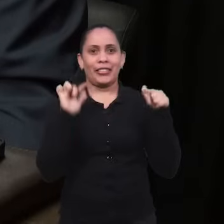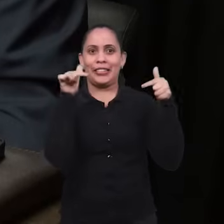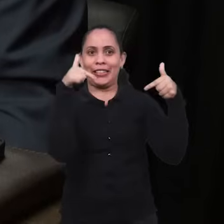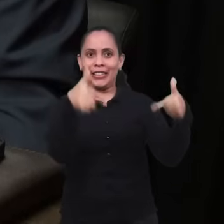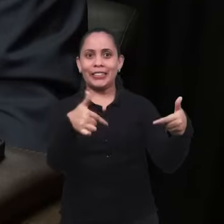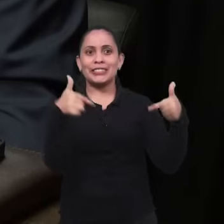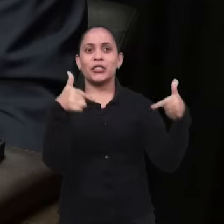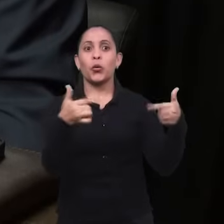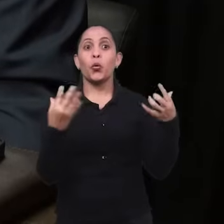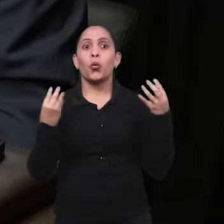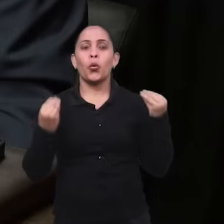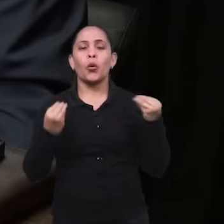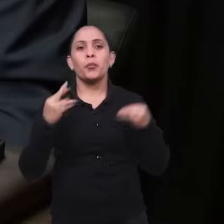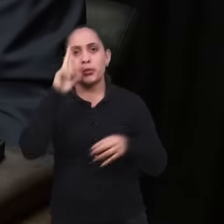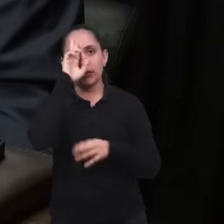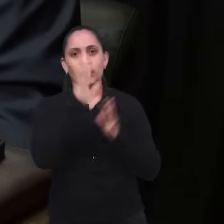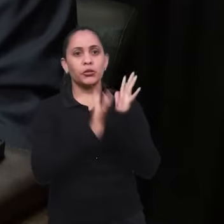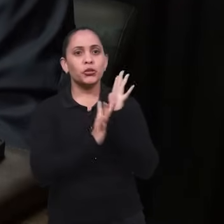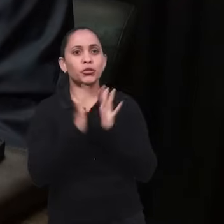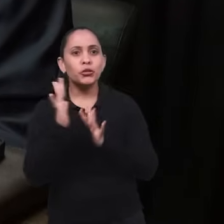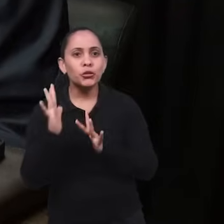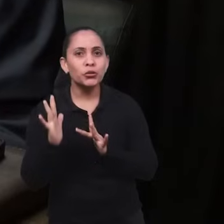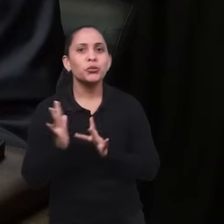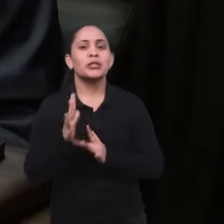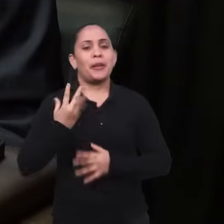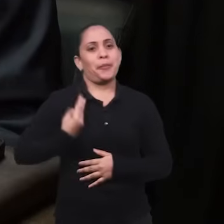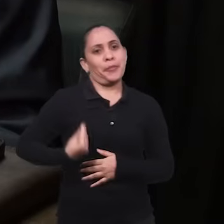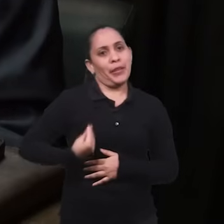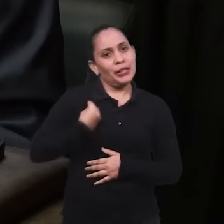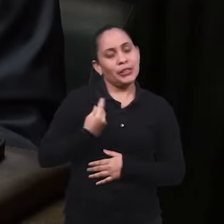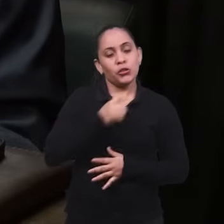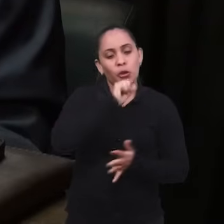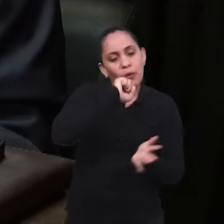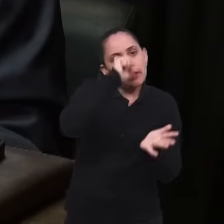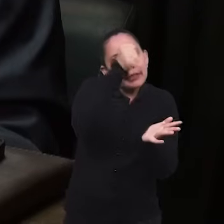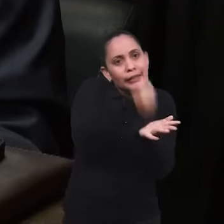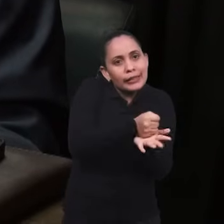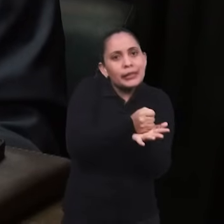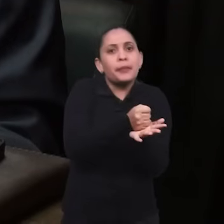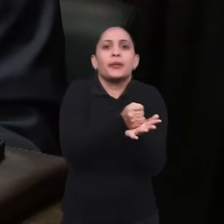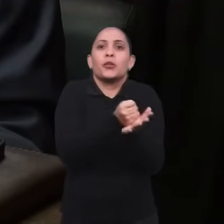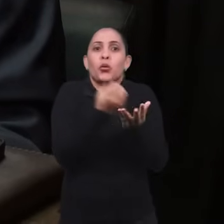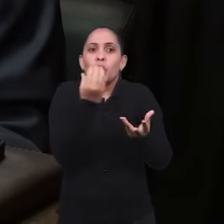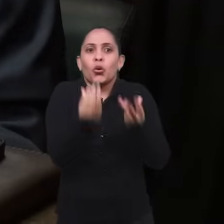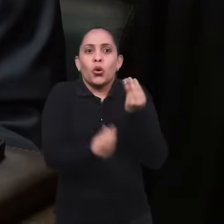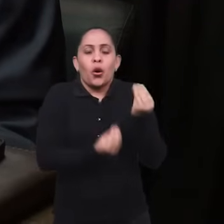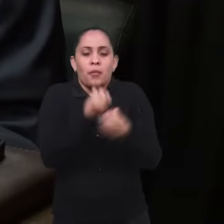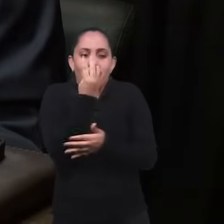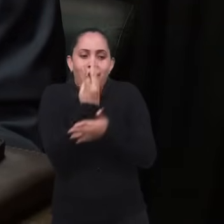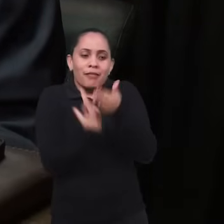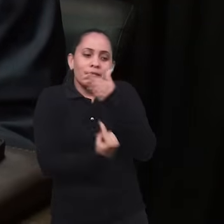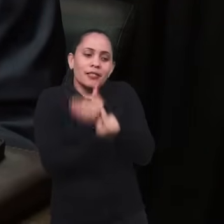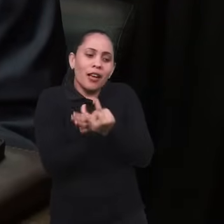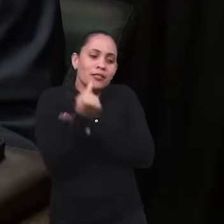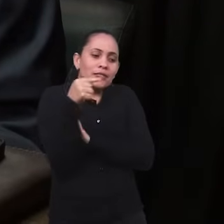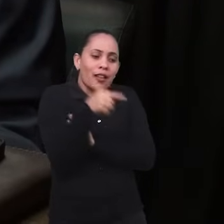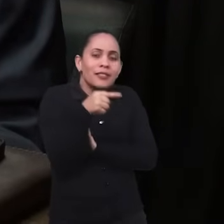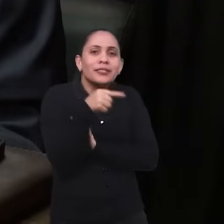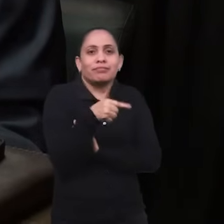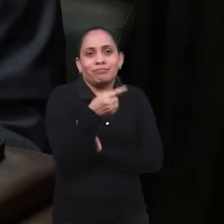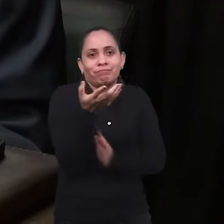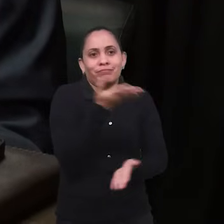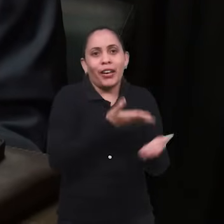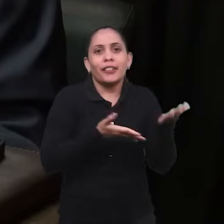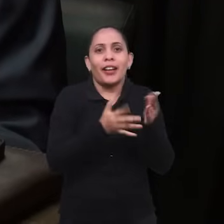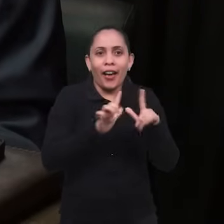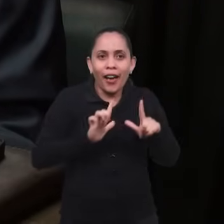situação. Como que o Espírito Santo está presente, como Jesus está presente no Velho Testamento, como que a Trindade está presente. Então o Espírito